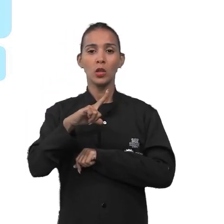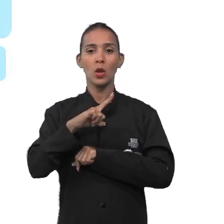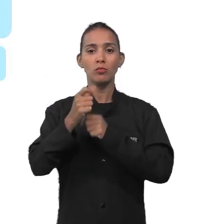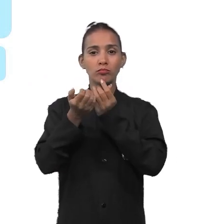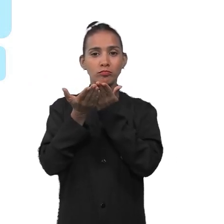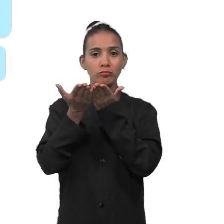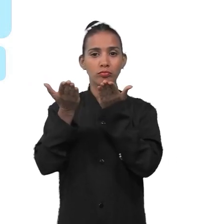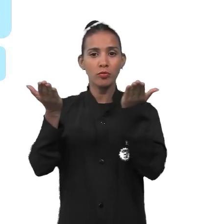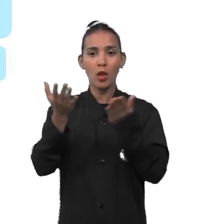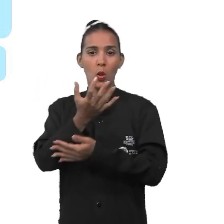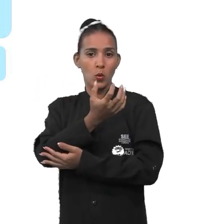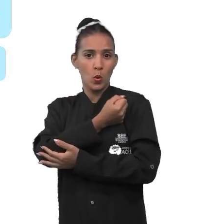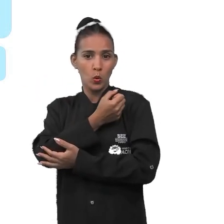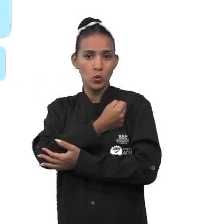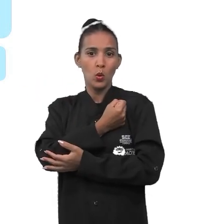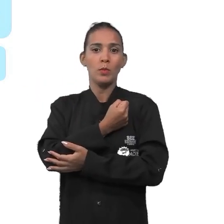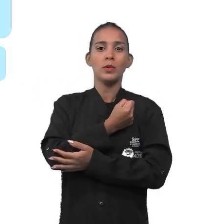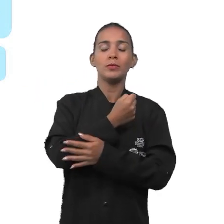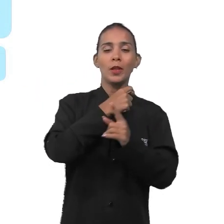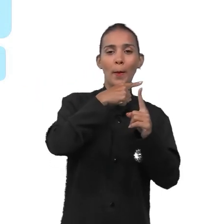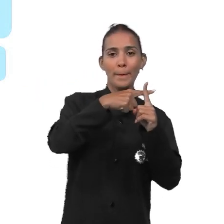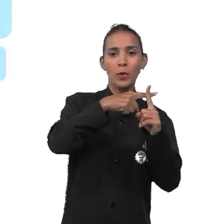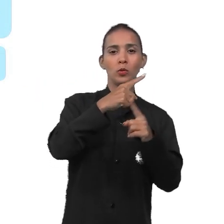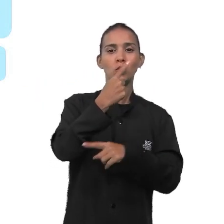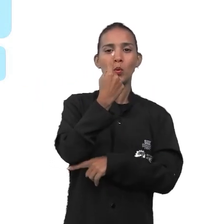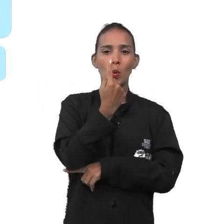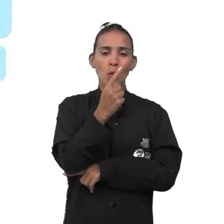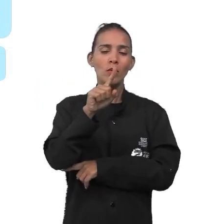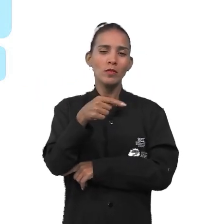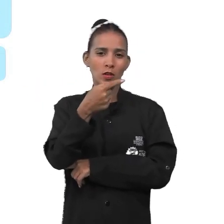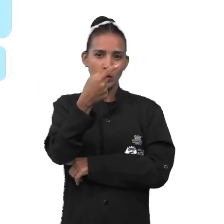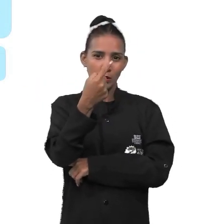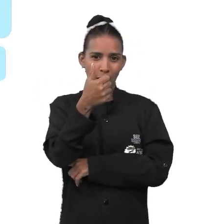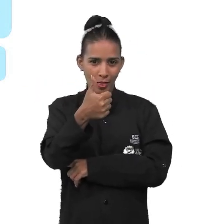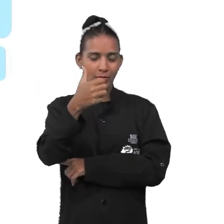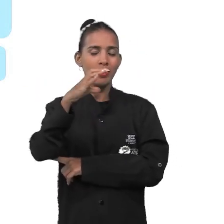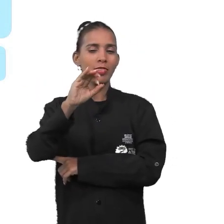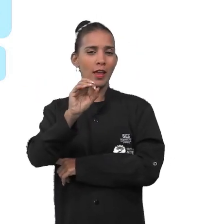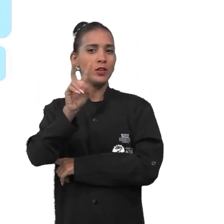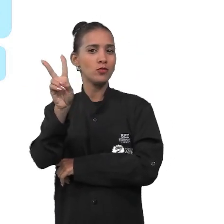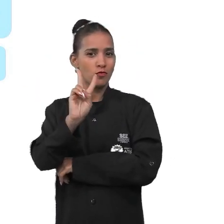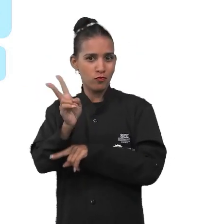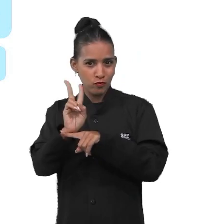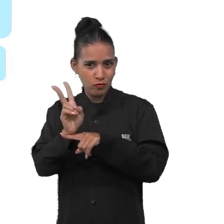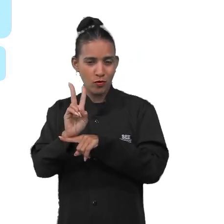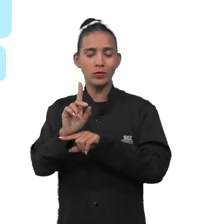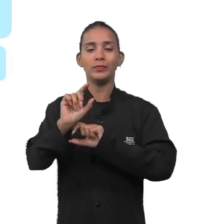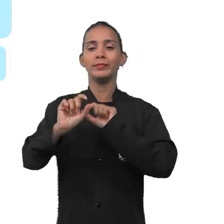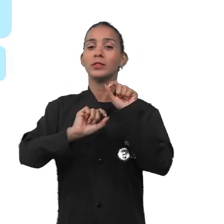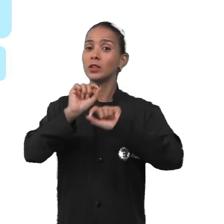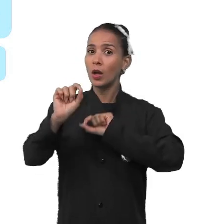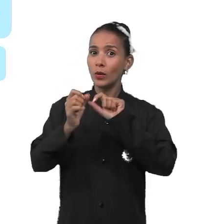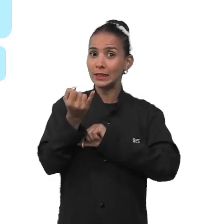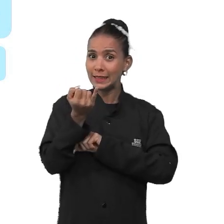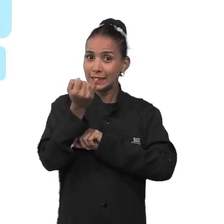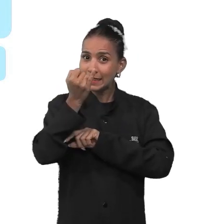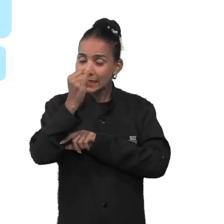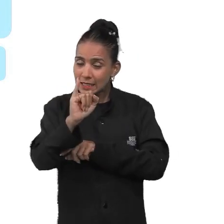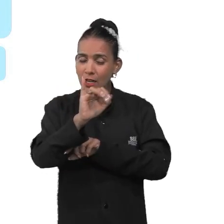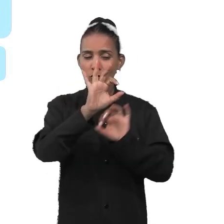de 1,10 volts. Então, significa dizer que ao organizar uma pilha